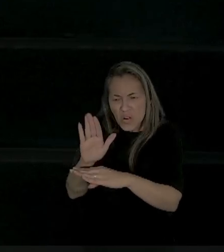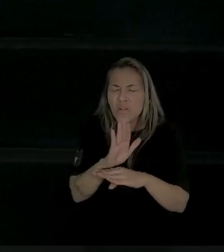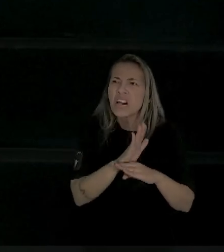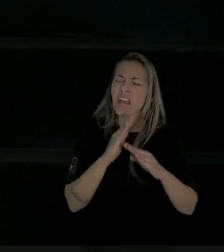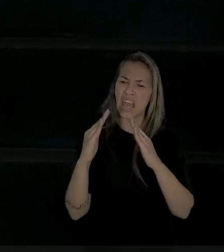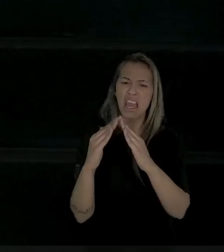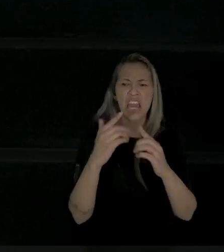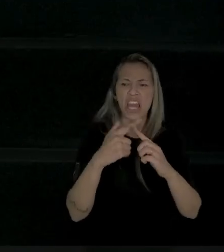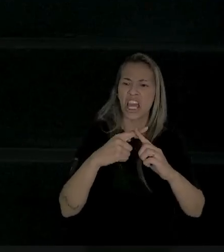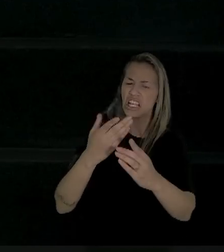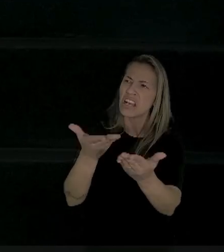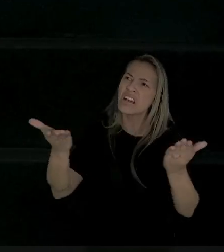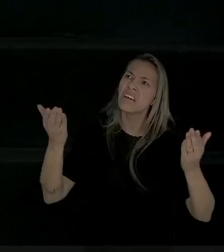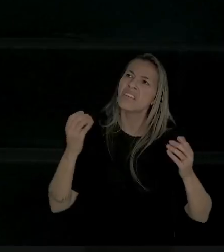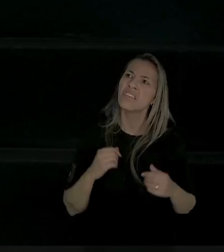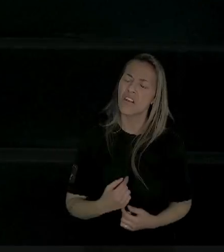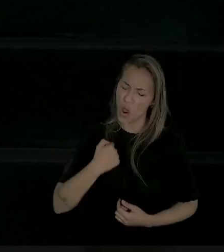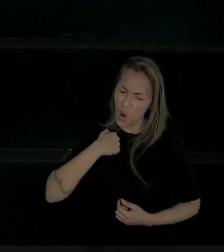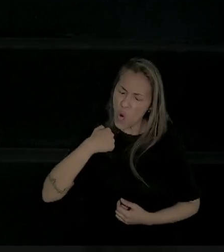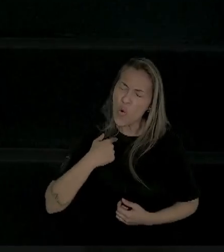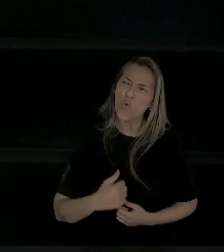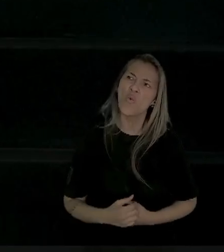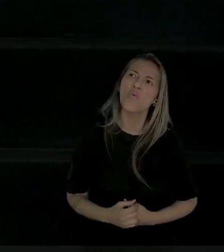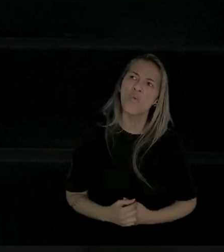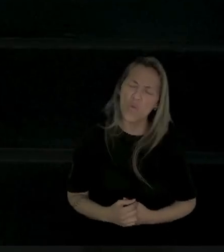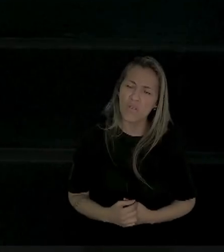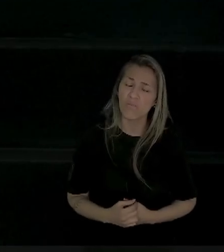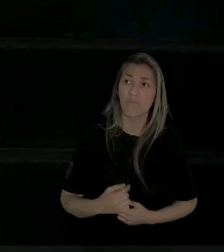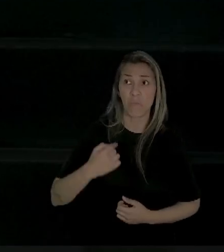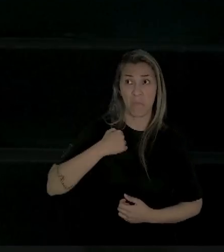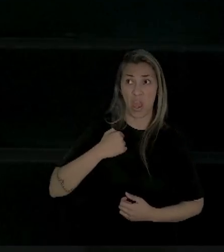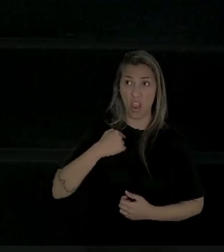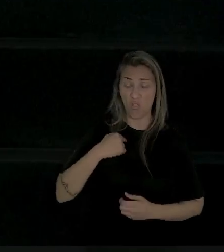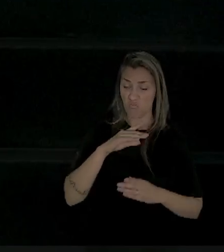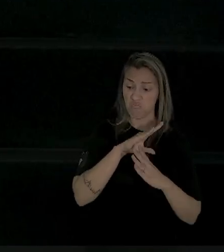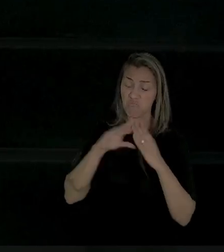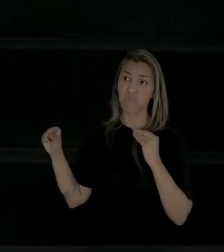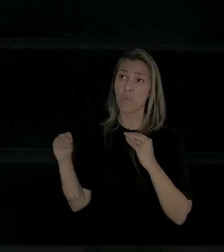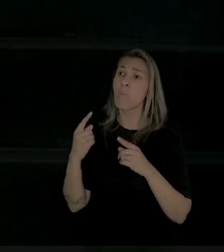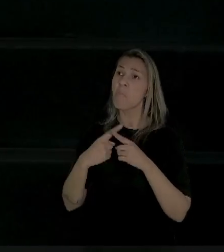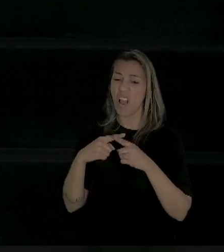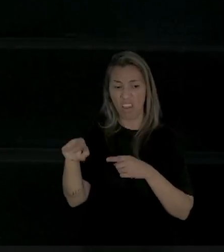dediquei. Olha, mas eu estou saindo porque ninguém reconhece o meu potencial.